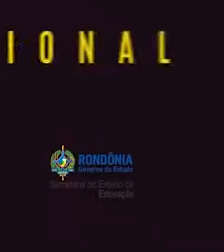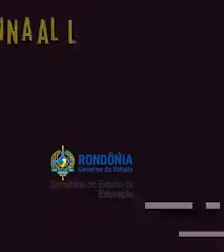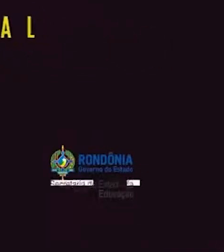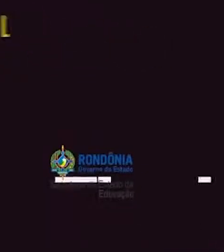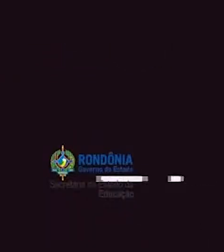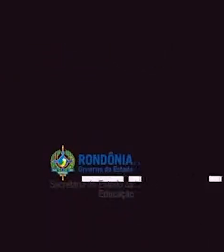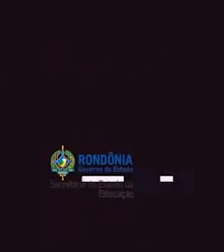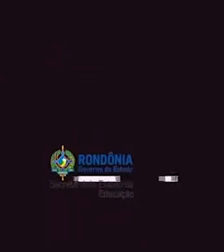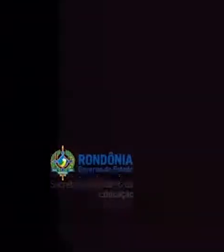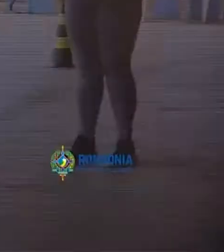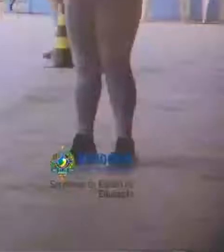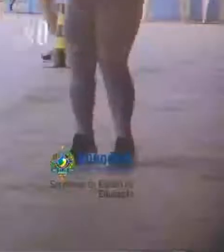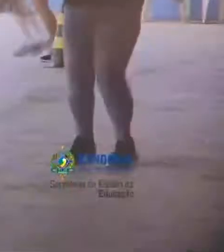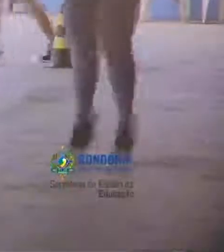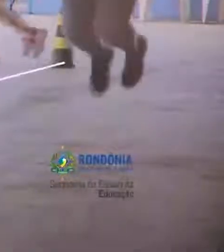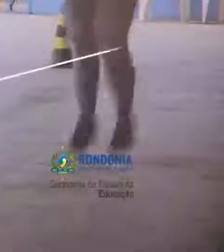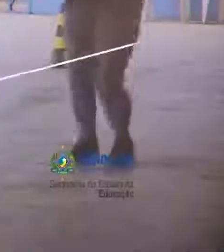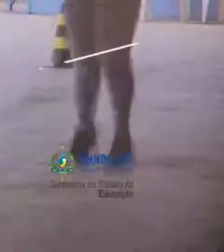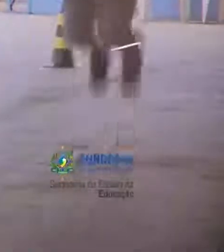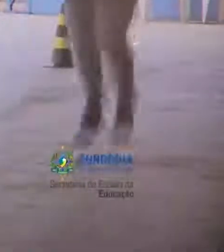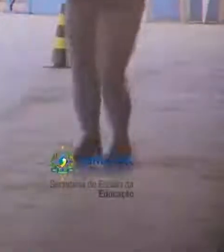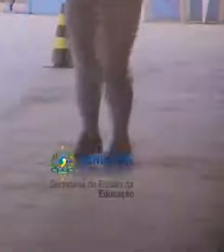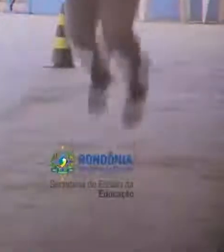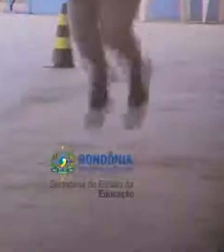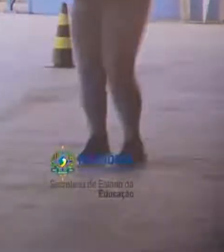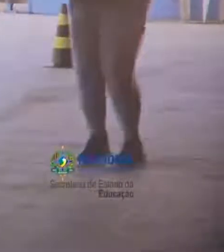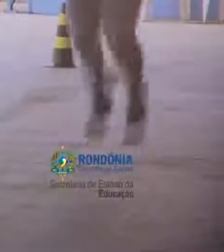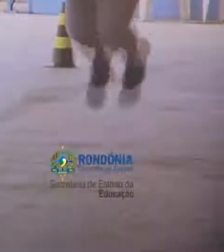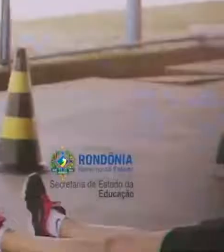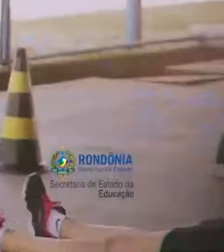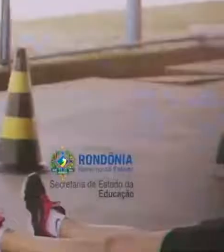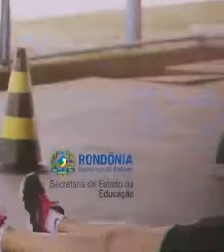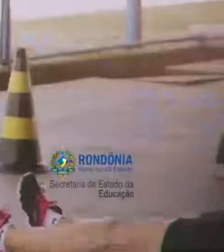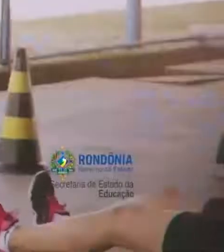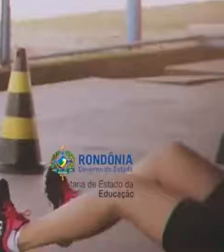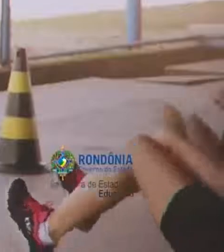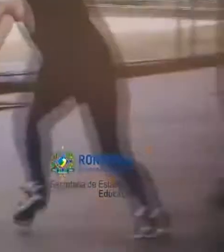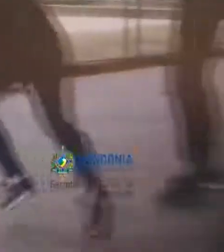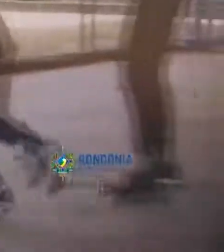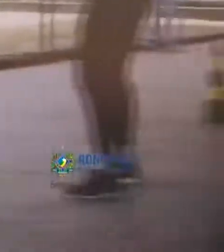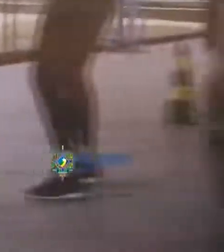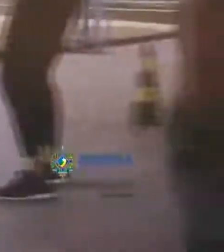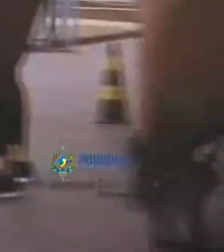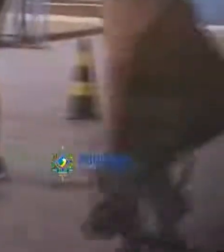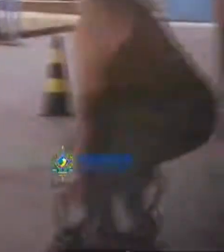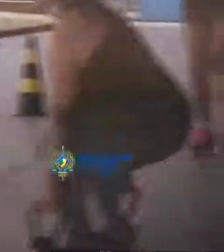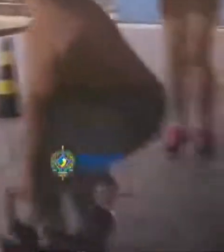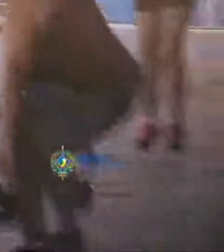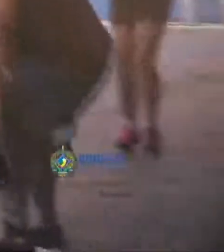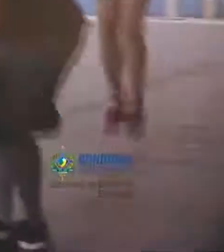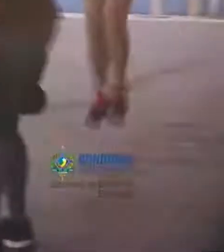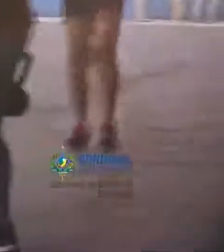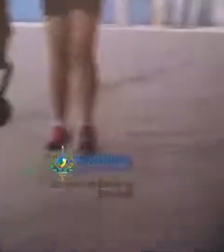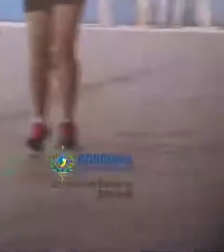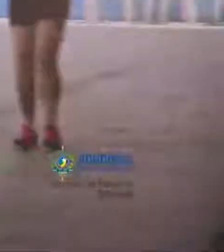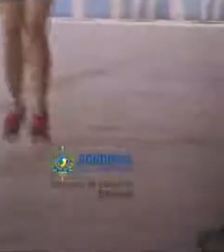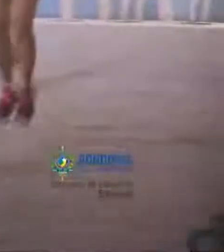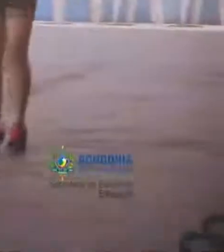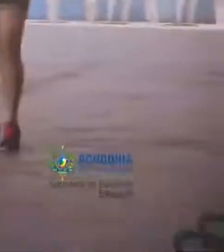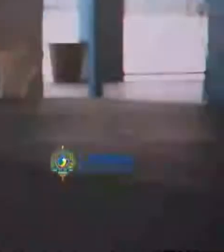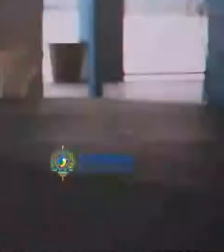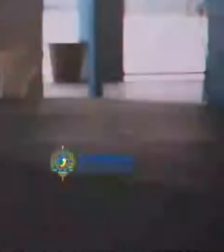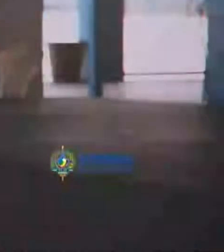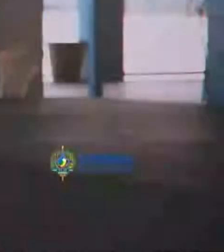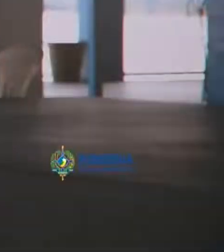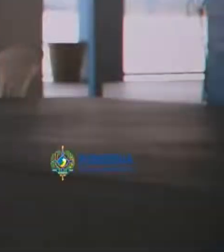Esse é o treinamento funcional, que se baseia nos movimentos do nosso corpo, como pular, correr, agachar, girar e